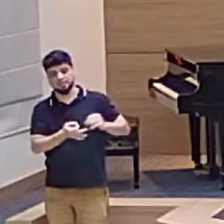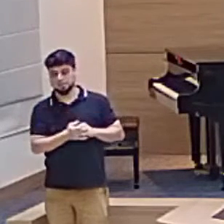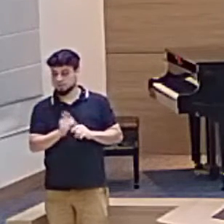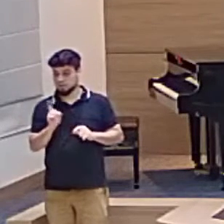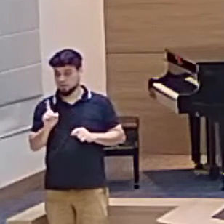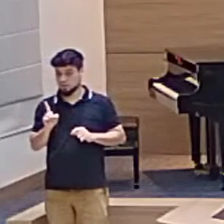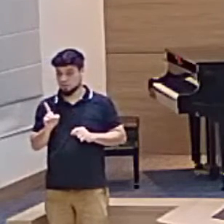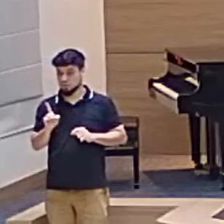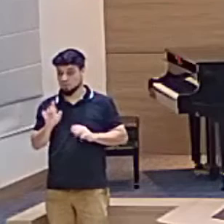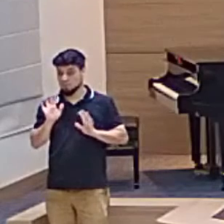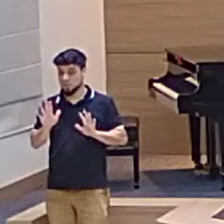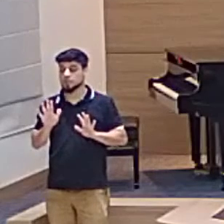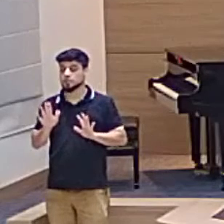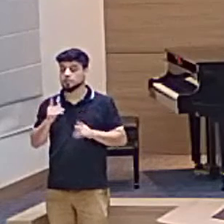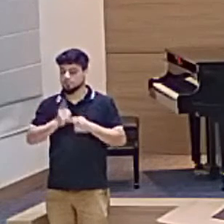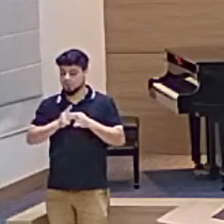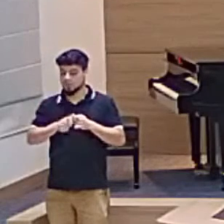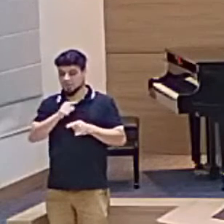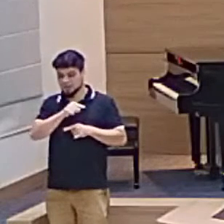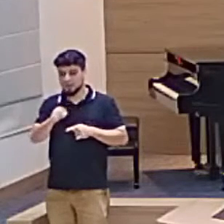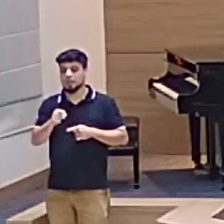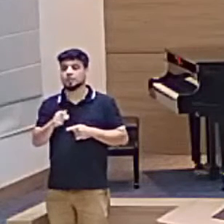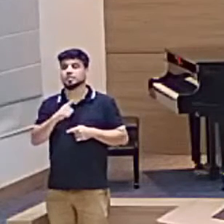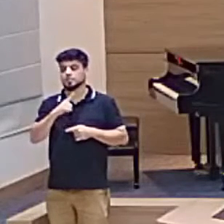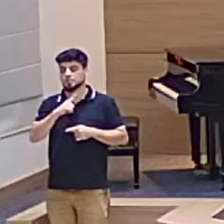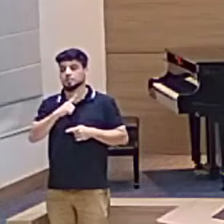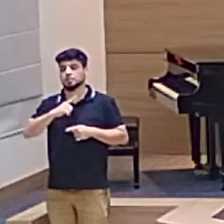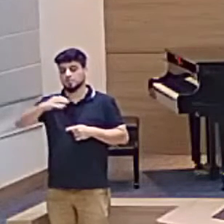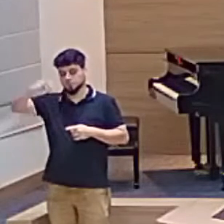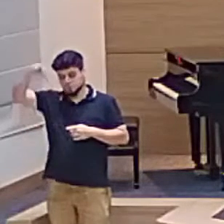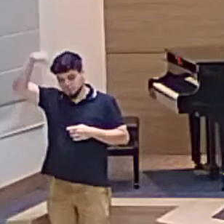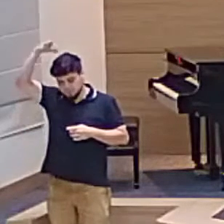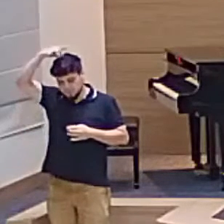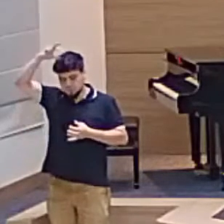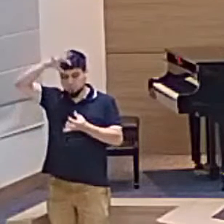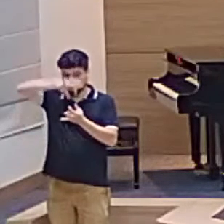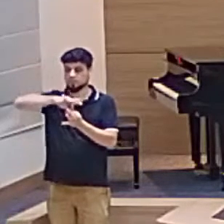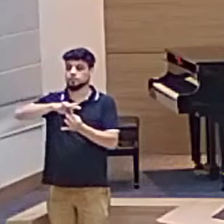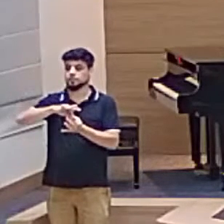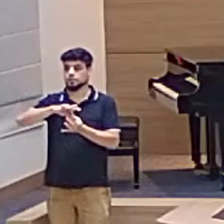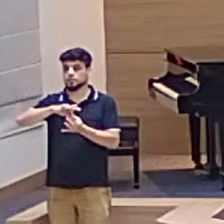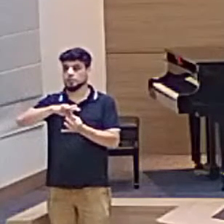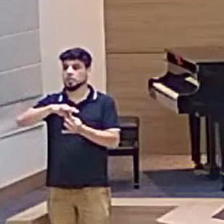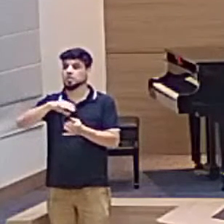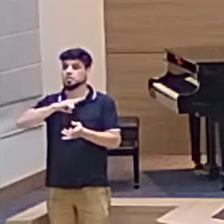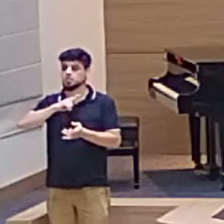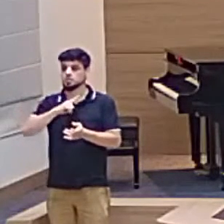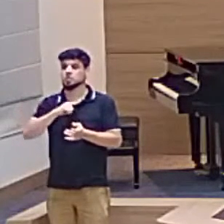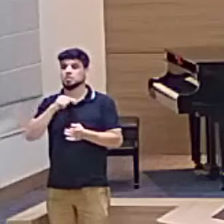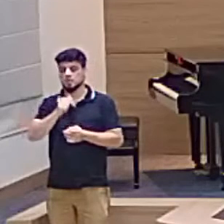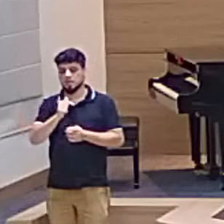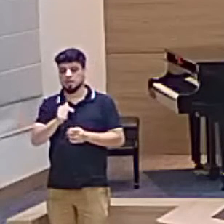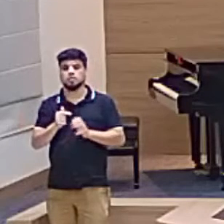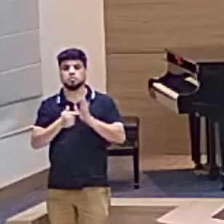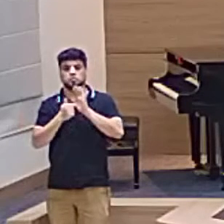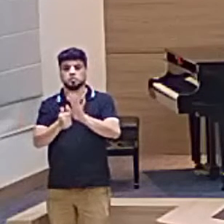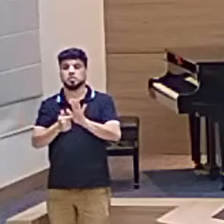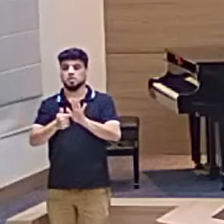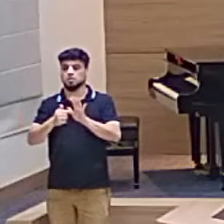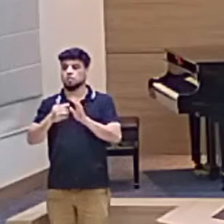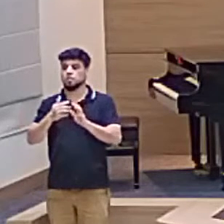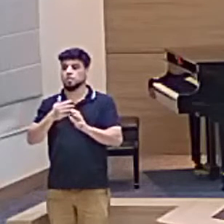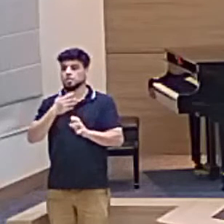interna essas meninas eram cheias do Espírito Santo elas profetizavam ela cumpriu se